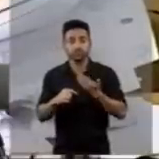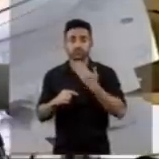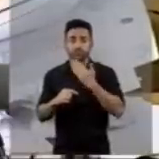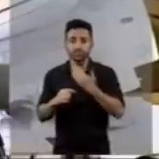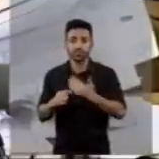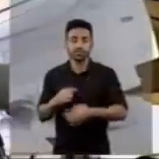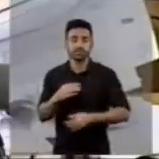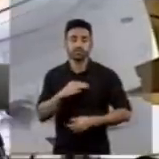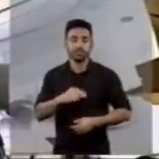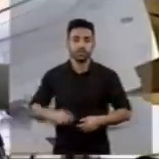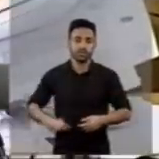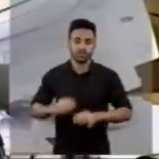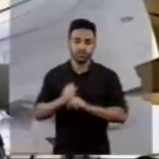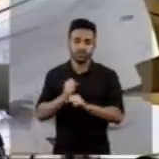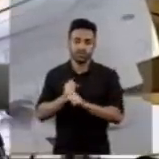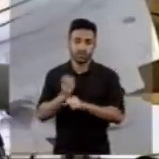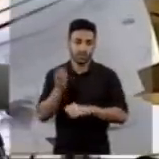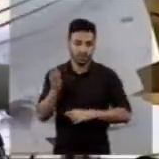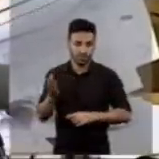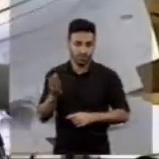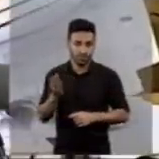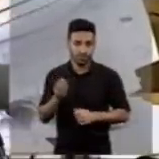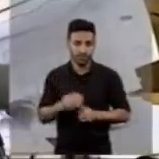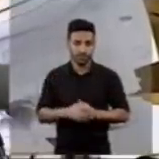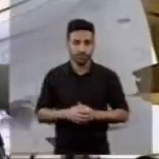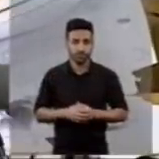da Fazenda, vírgula,